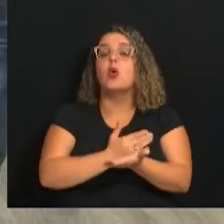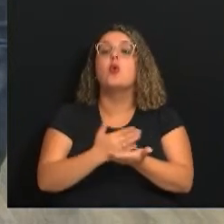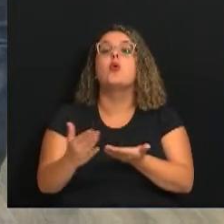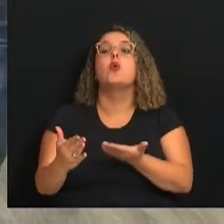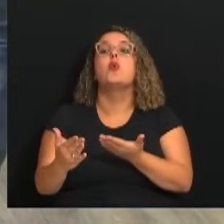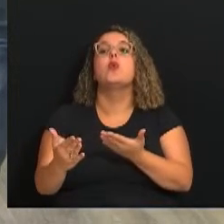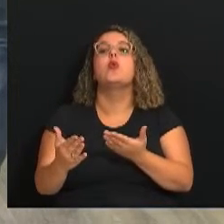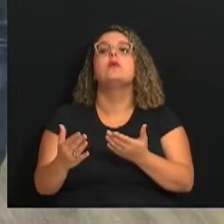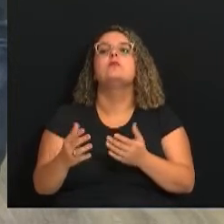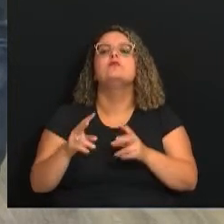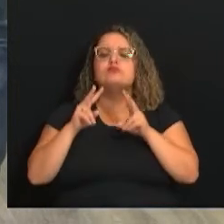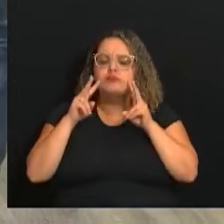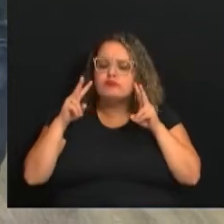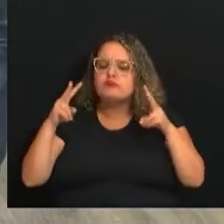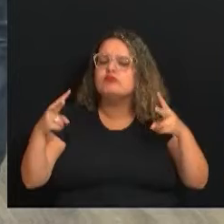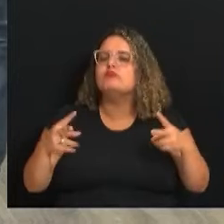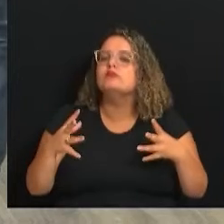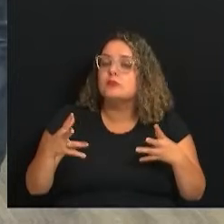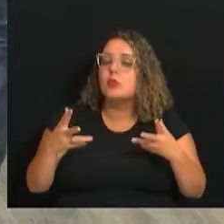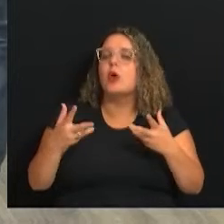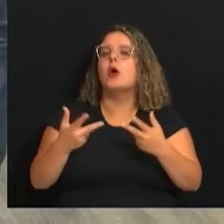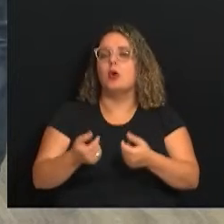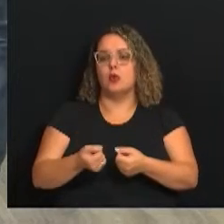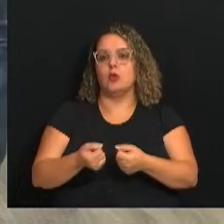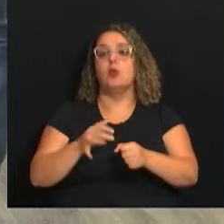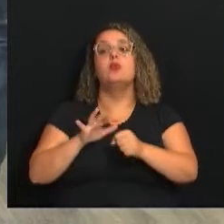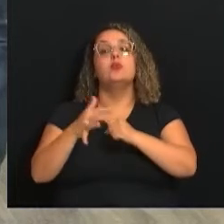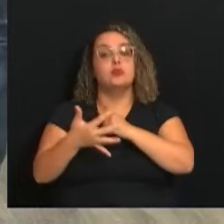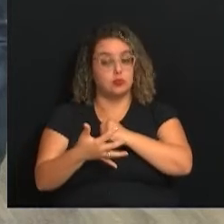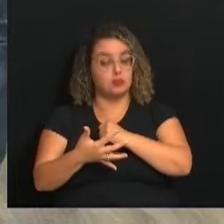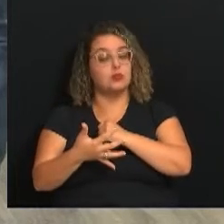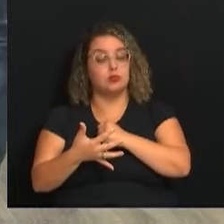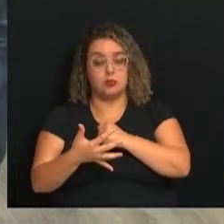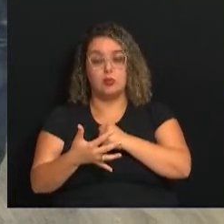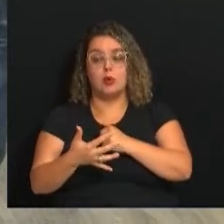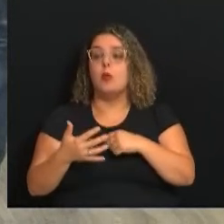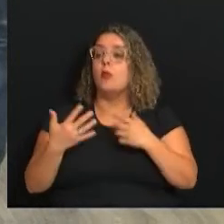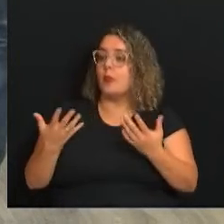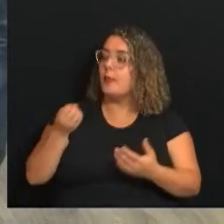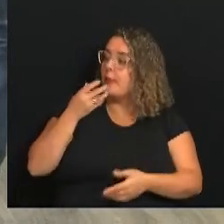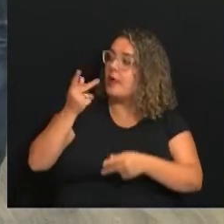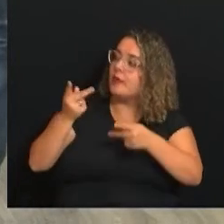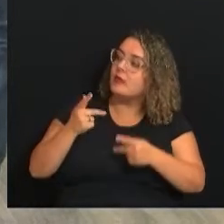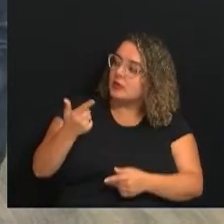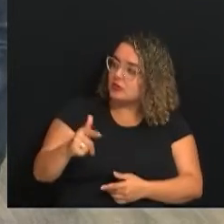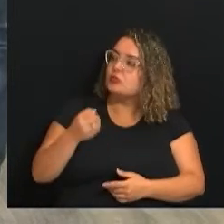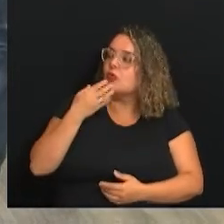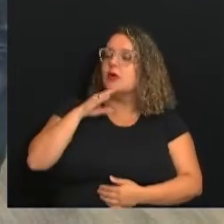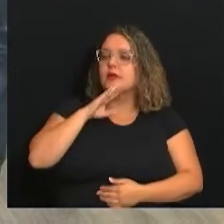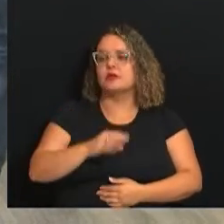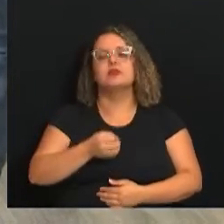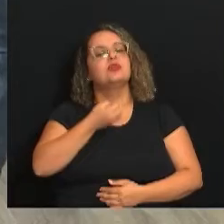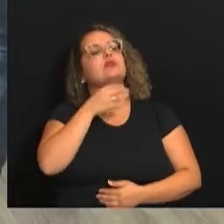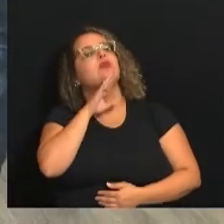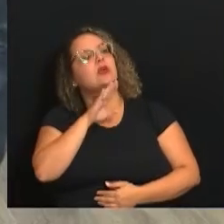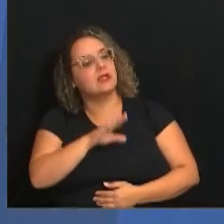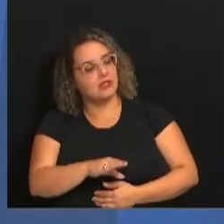para contar essa história, porque eu acho importante que as pessoas saibam